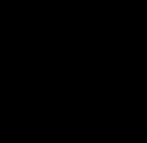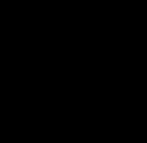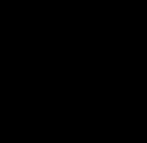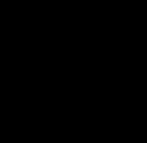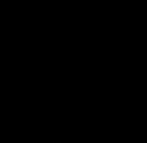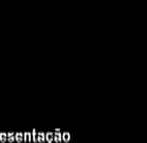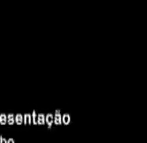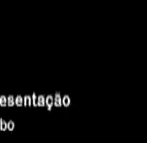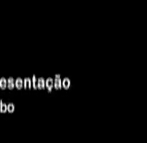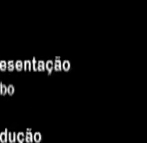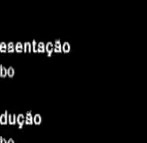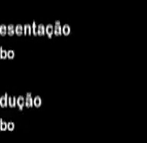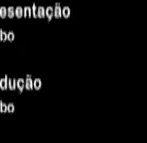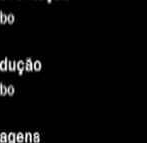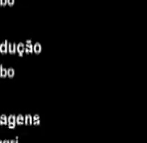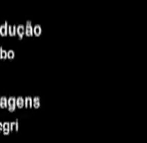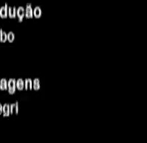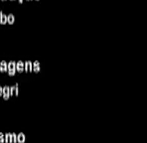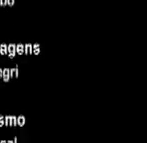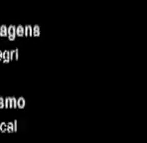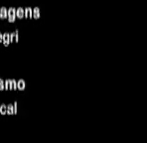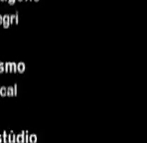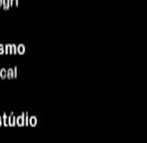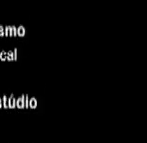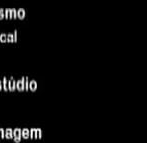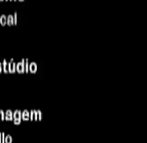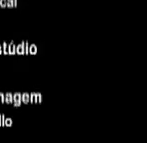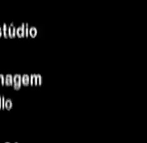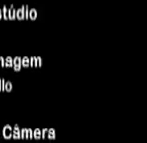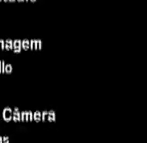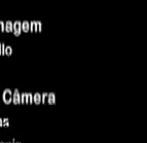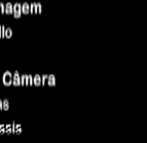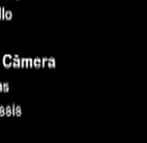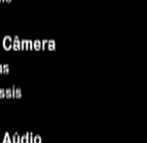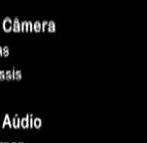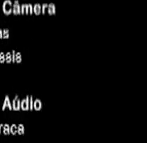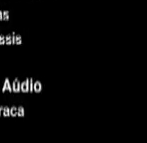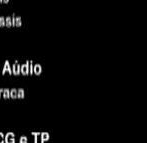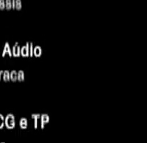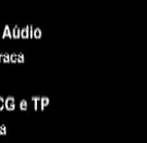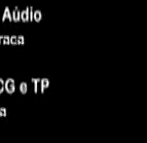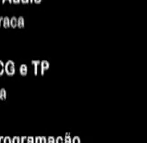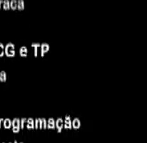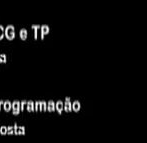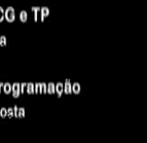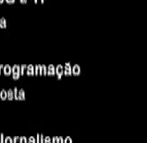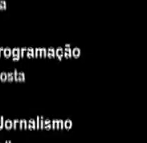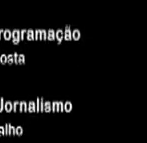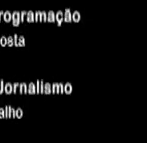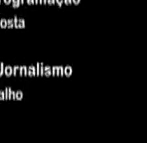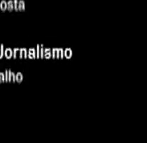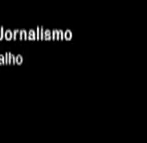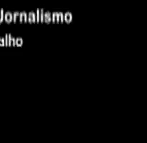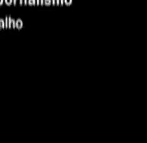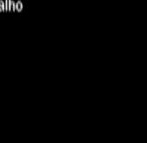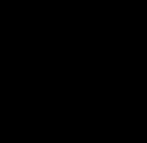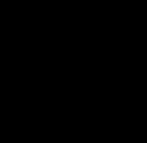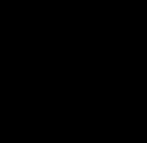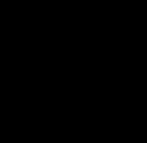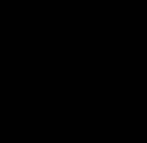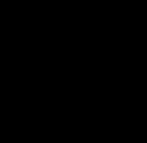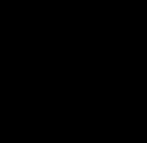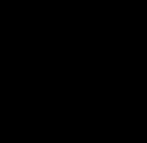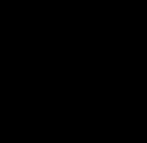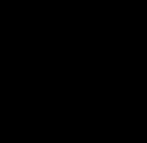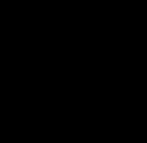Poeta Pinto do Monteiro, lá da Paraíba, em versos de cordel, diz assim: eu só comparo essa vida à curva da letra S.